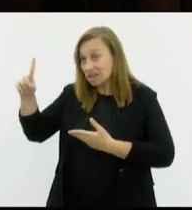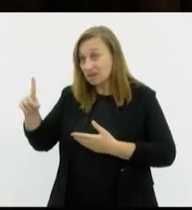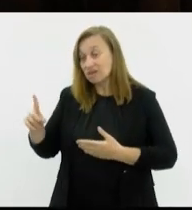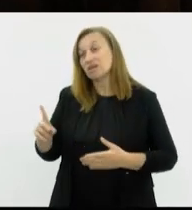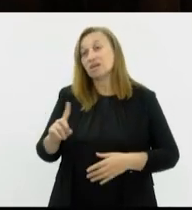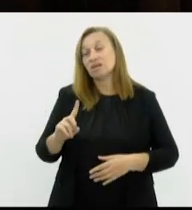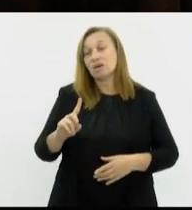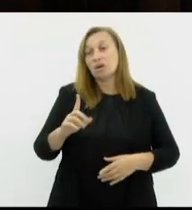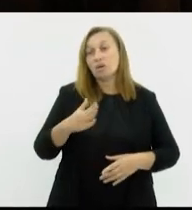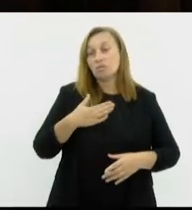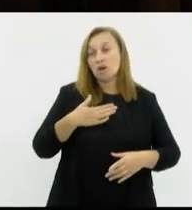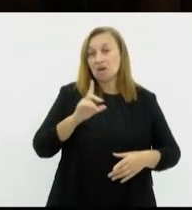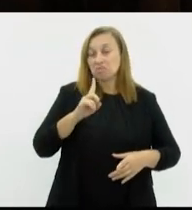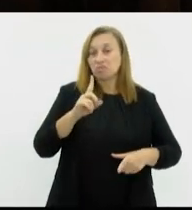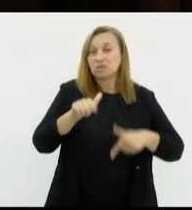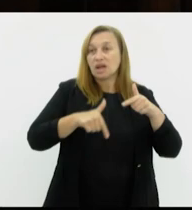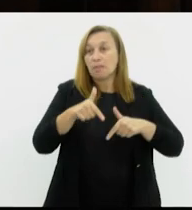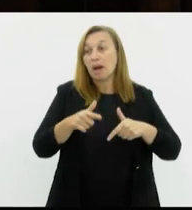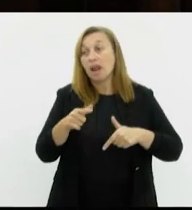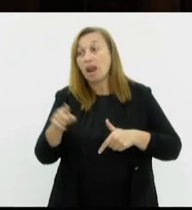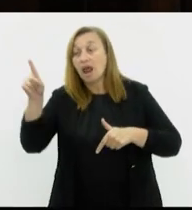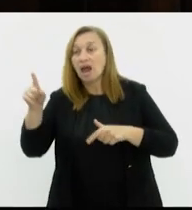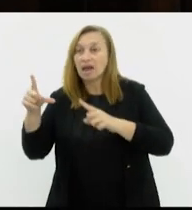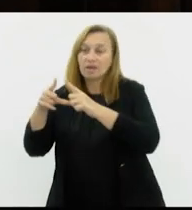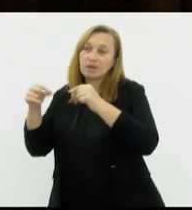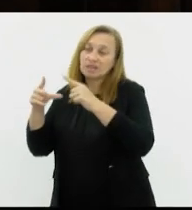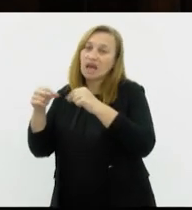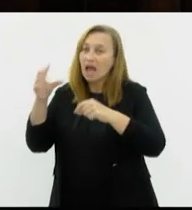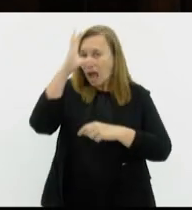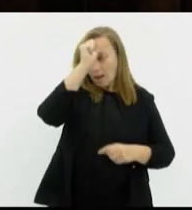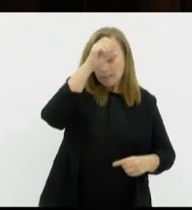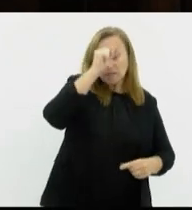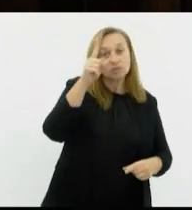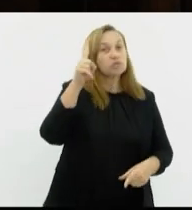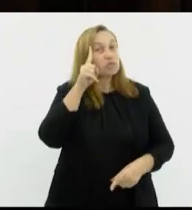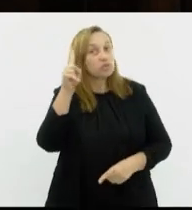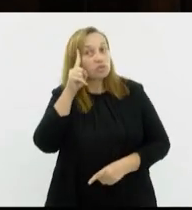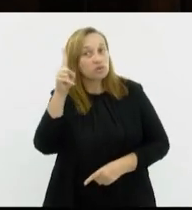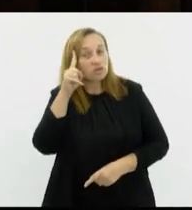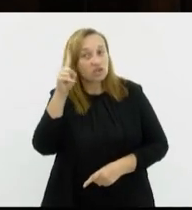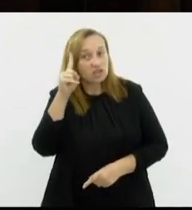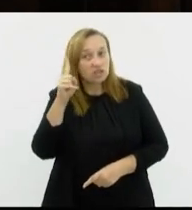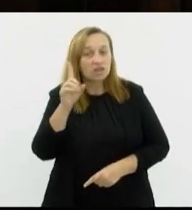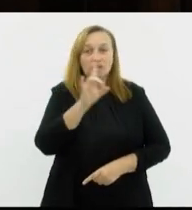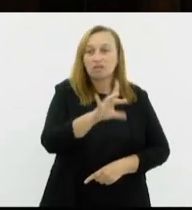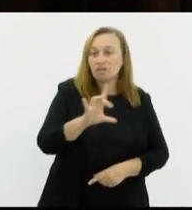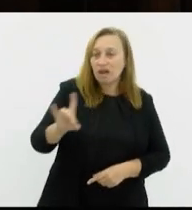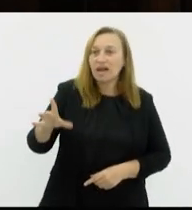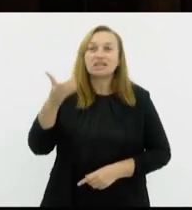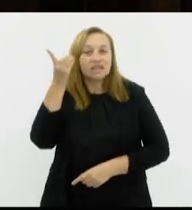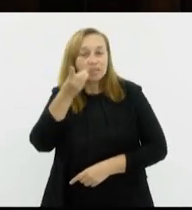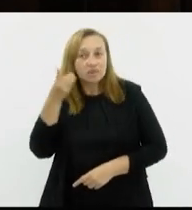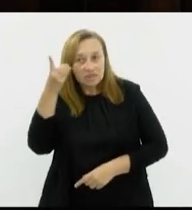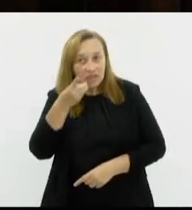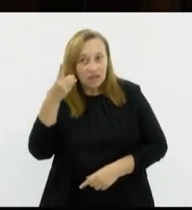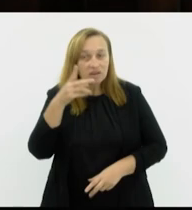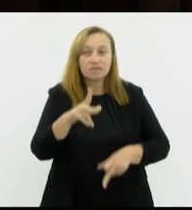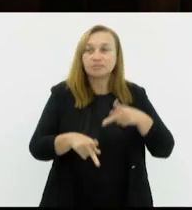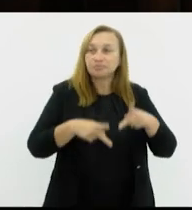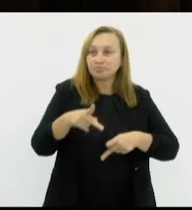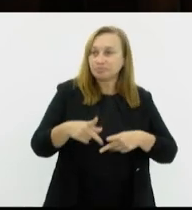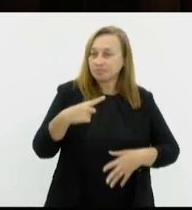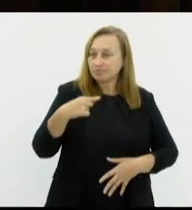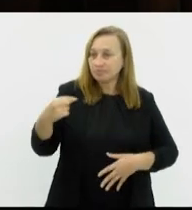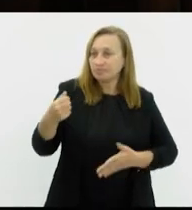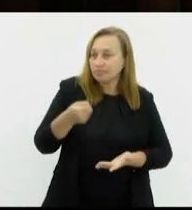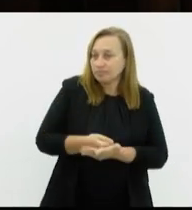os dias com vocês, aprendo todos os dias com cada deputado, com a população que me cobra